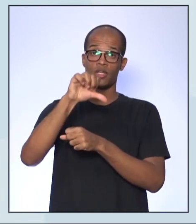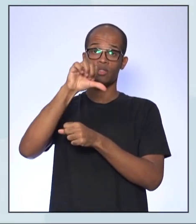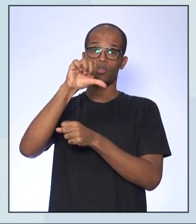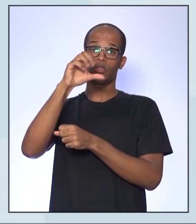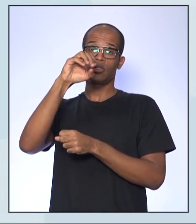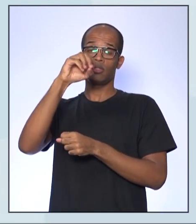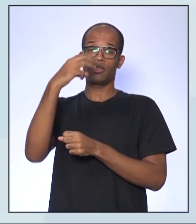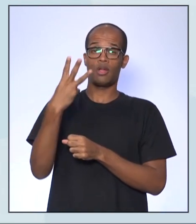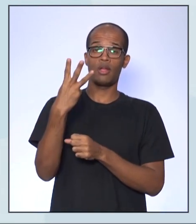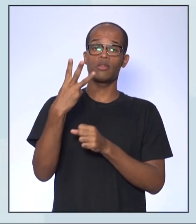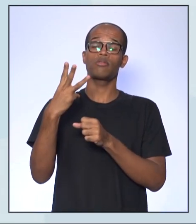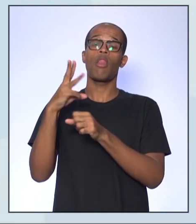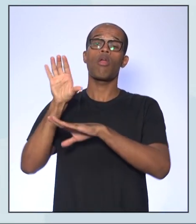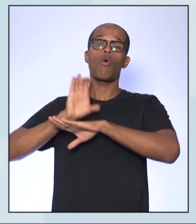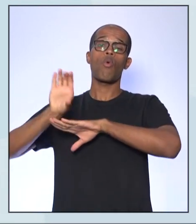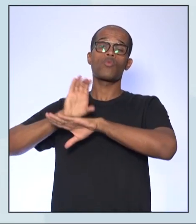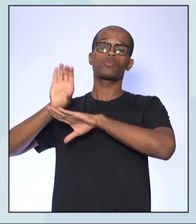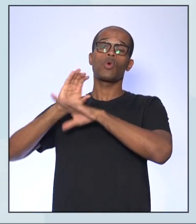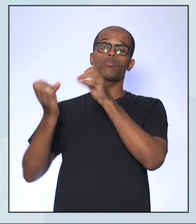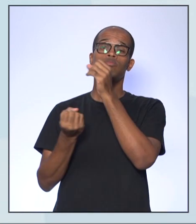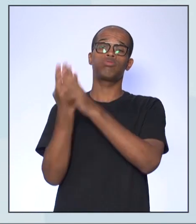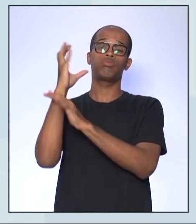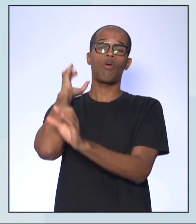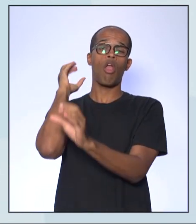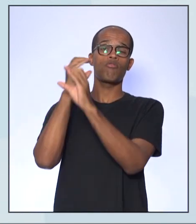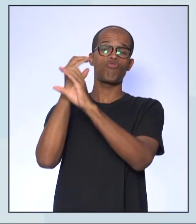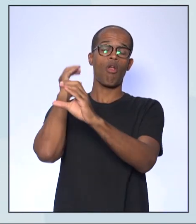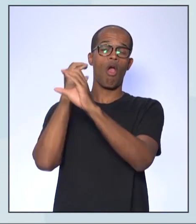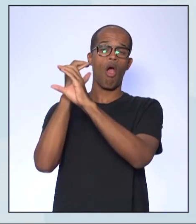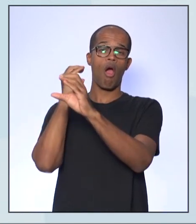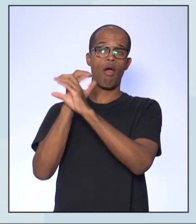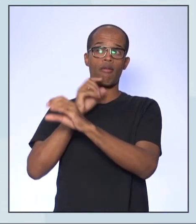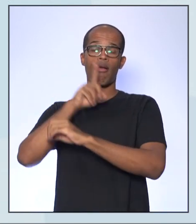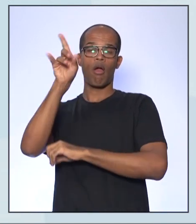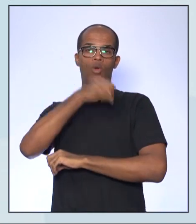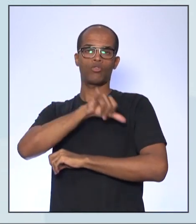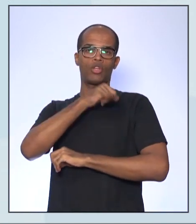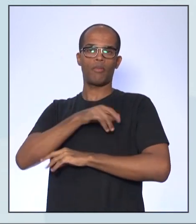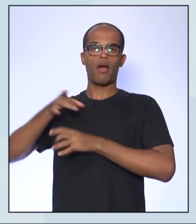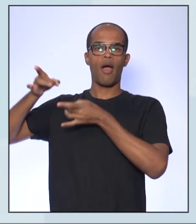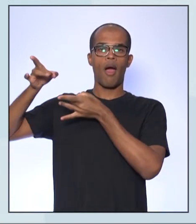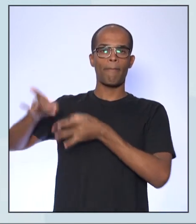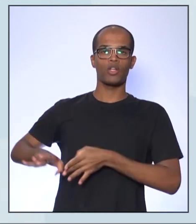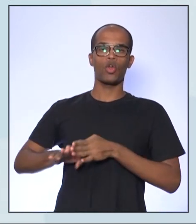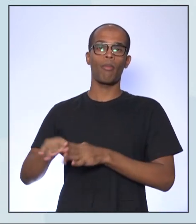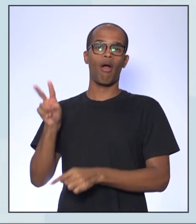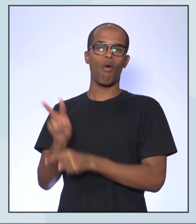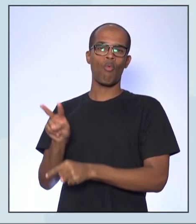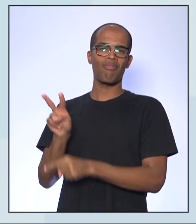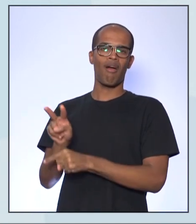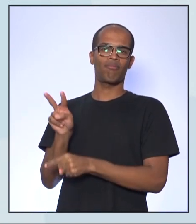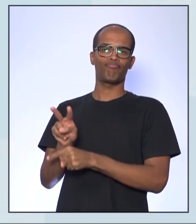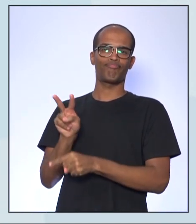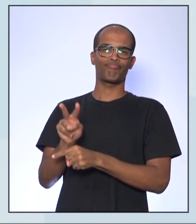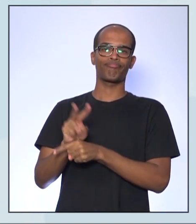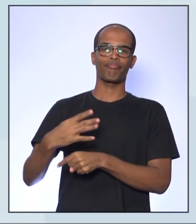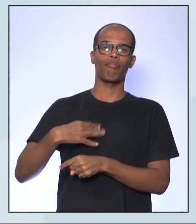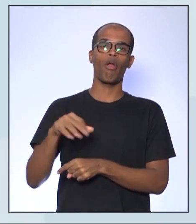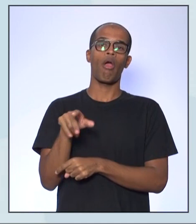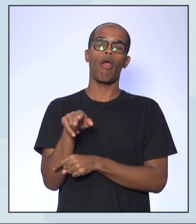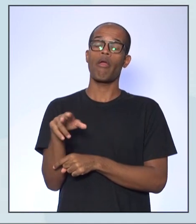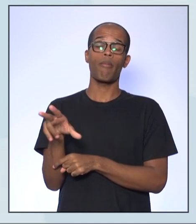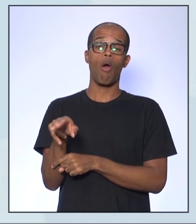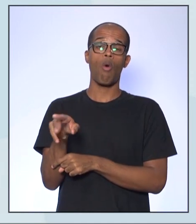Escola Politécnica do Rio de Janeiro, mas teve de abandonar os estudos para cuidar de seus três irmãos mais jovens, devido